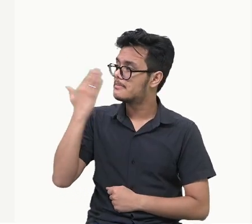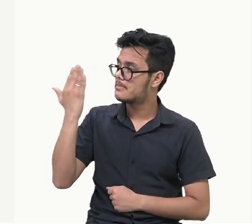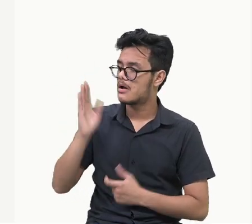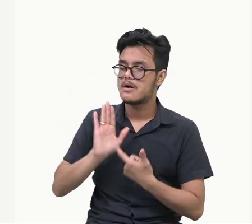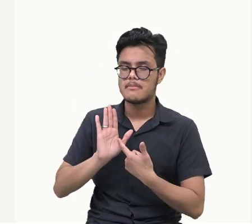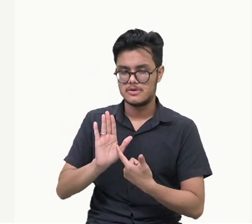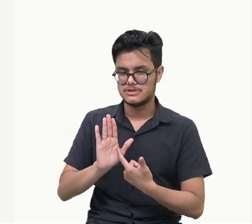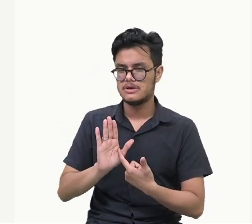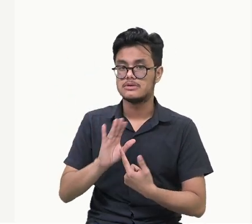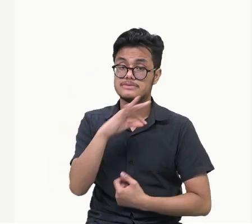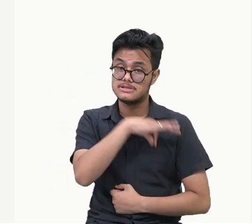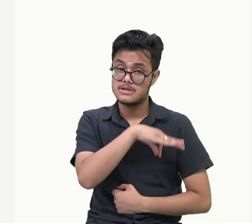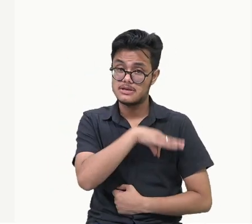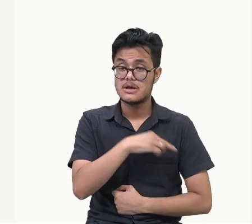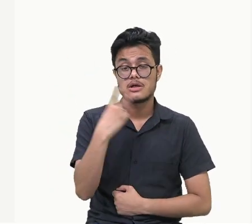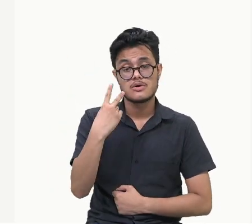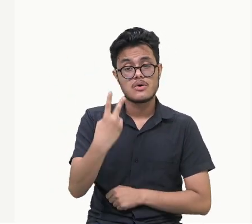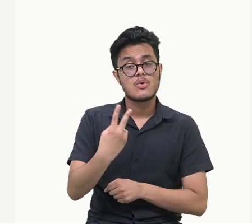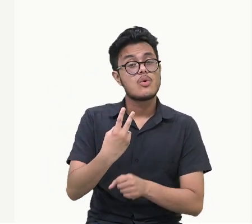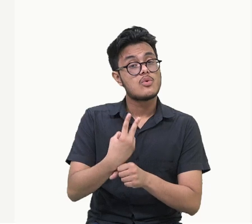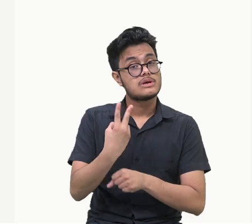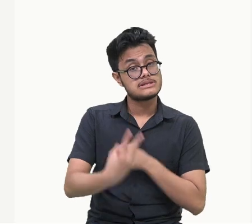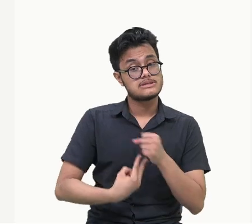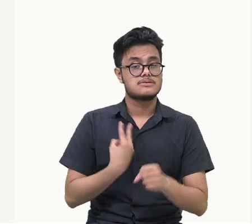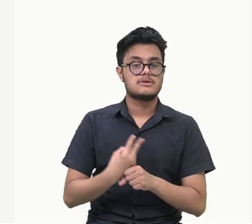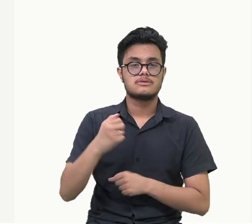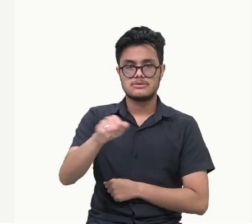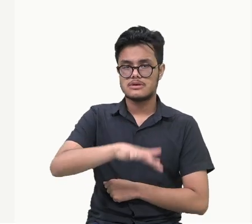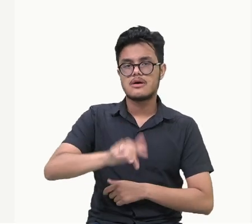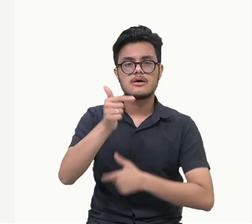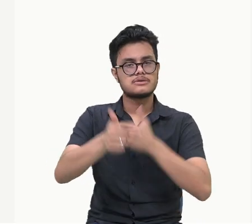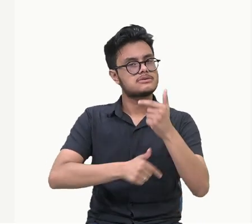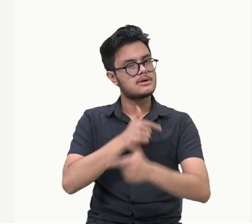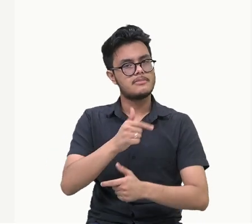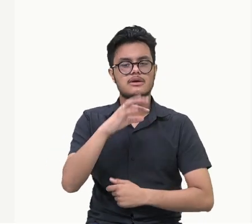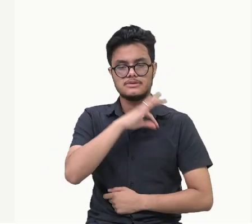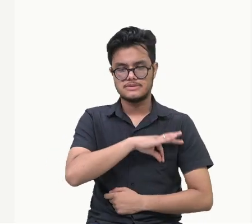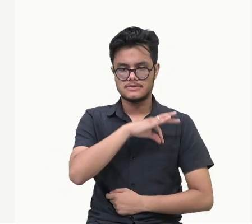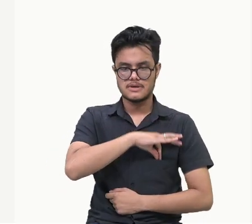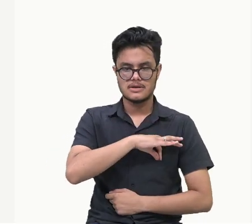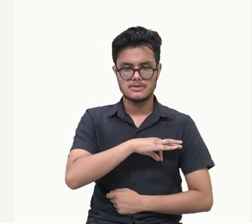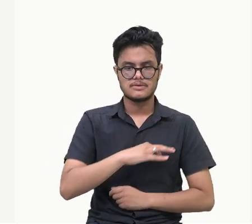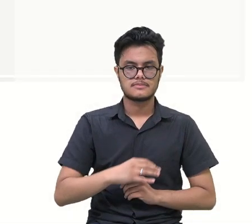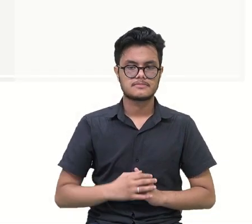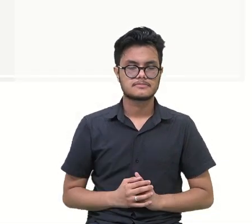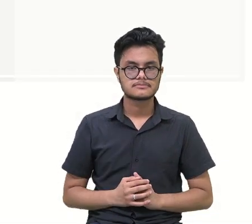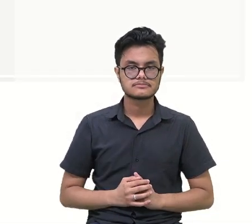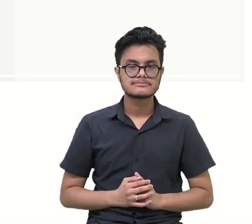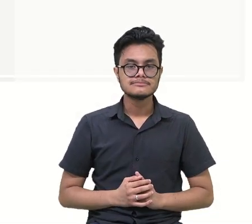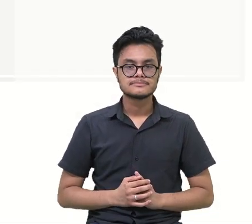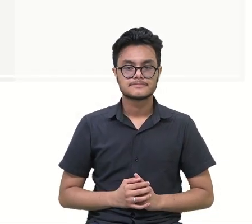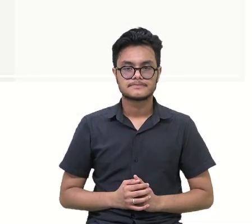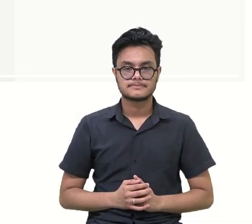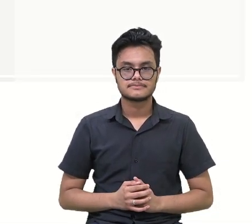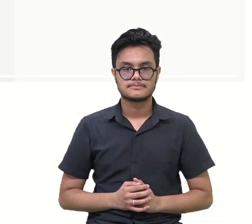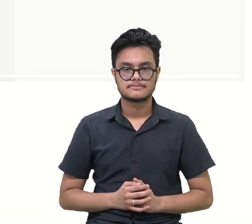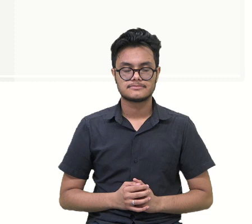o salário de um profissional dessa empresa com 2 anos de tempo de serviço, tá?